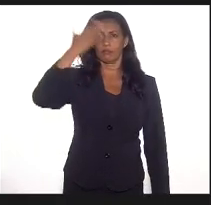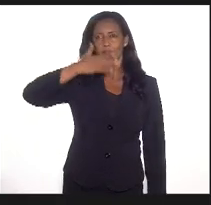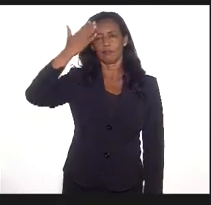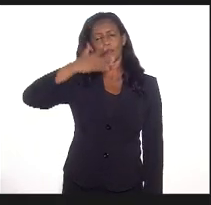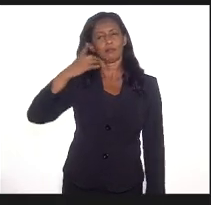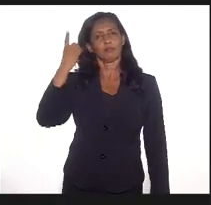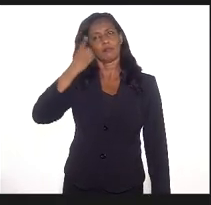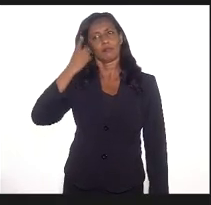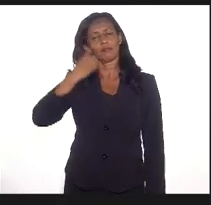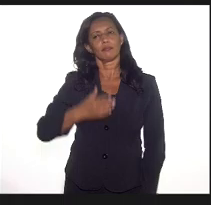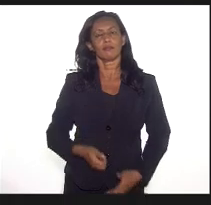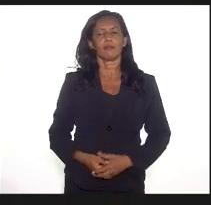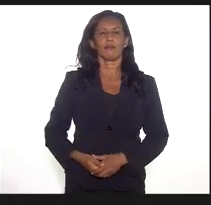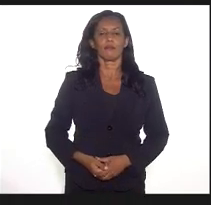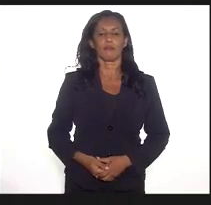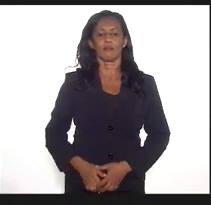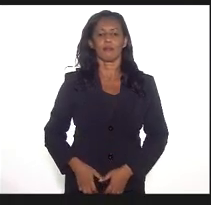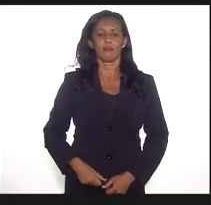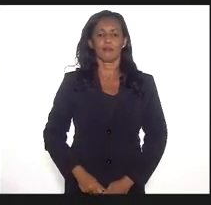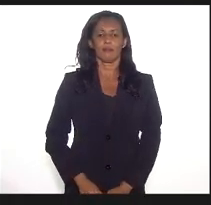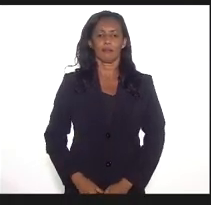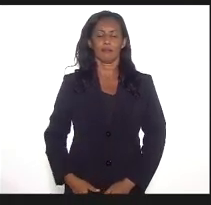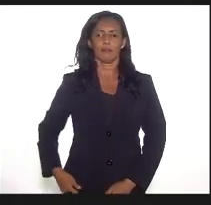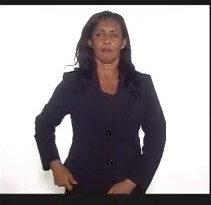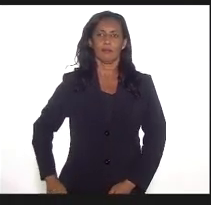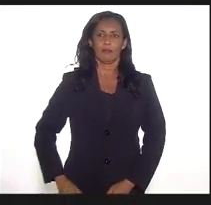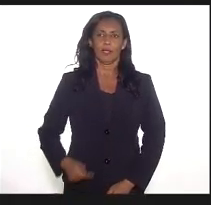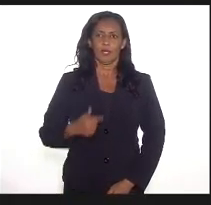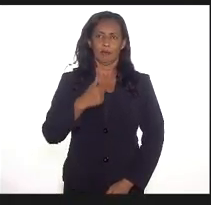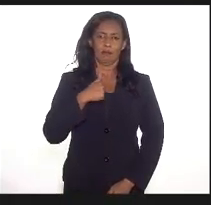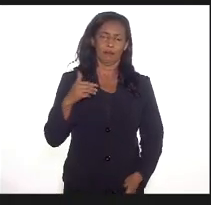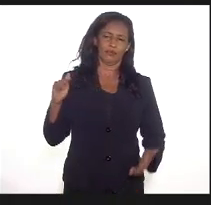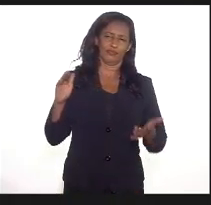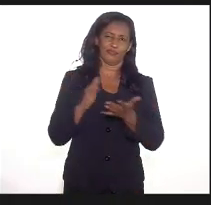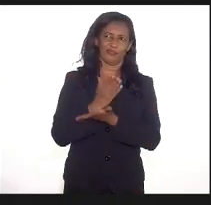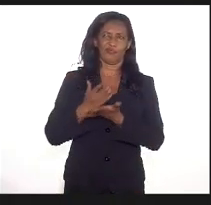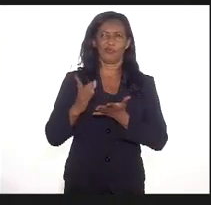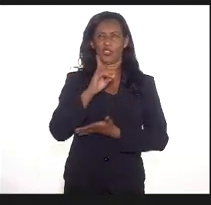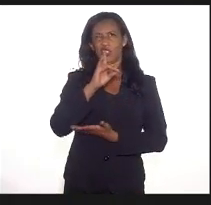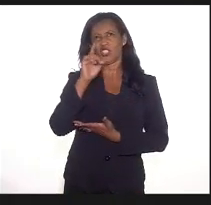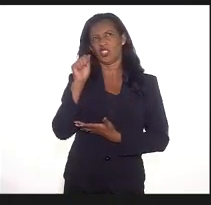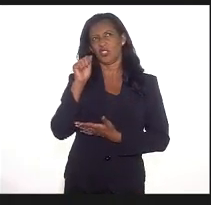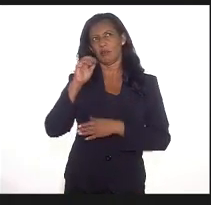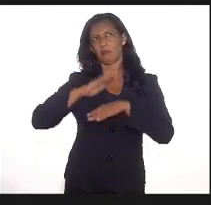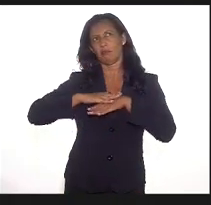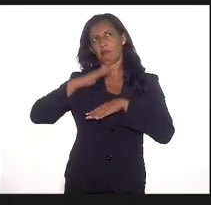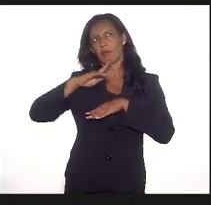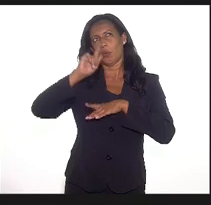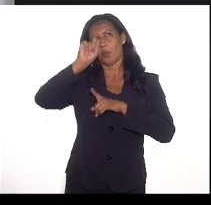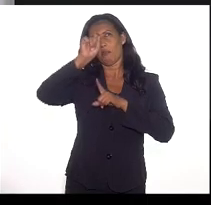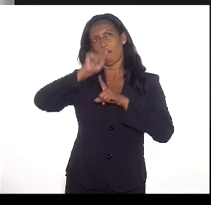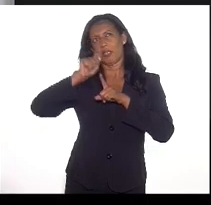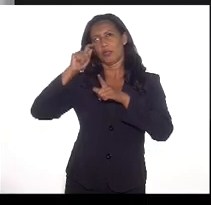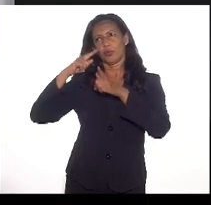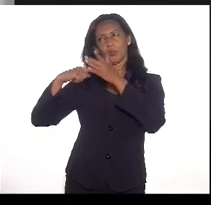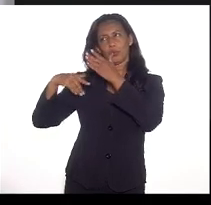Marta Rocha, eu, há alguns dias, para não dizer há mais de um mês, que